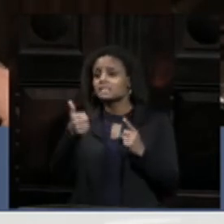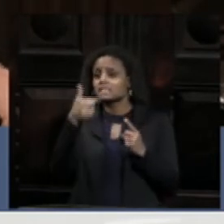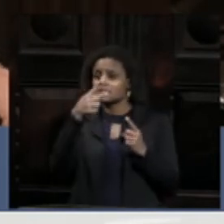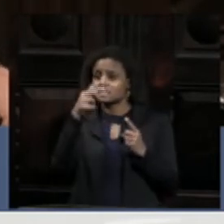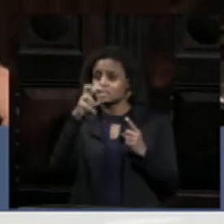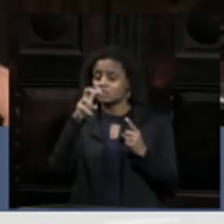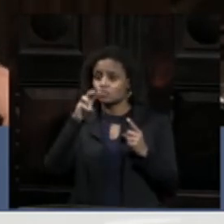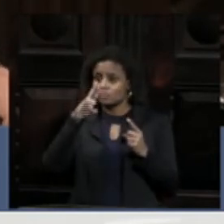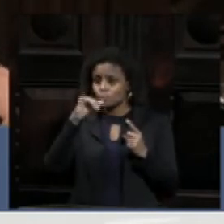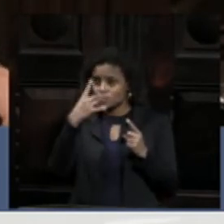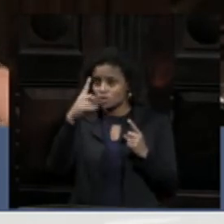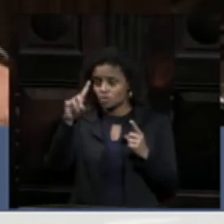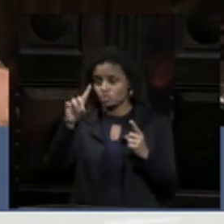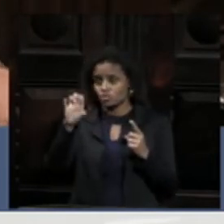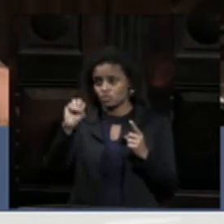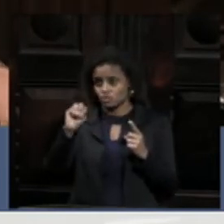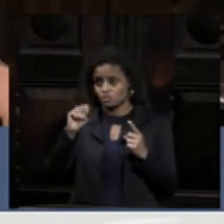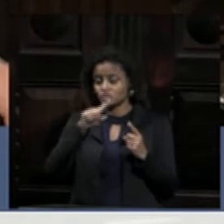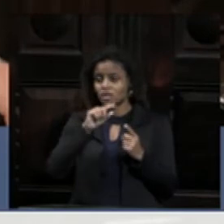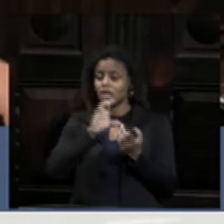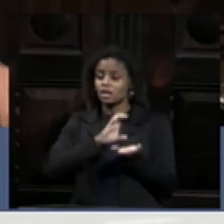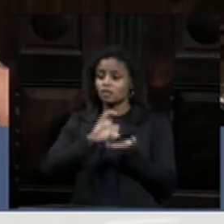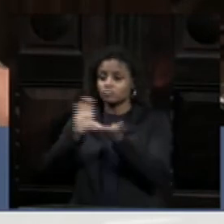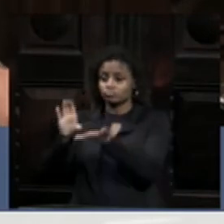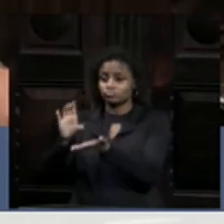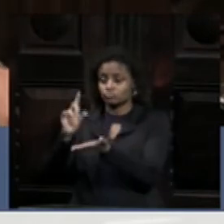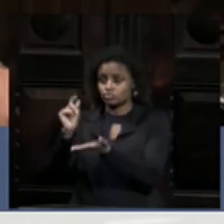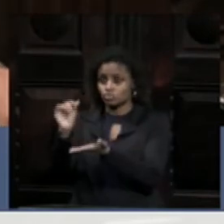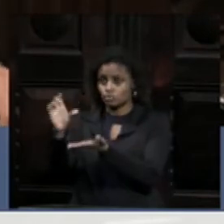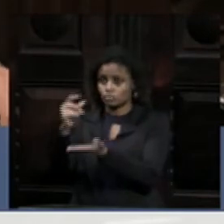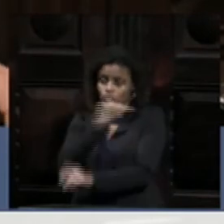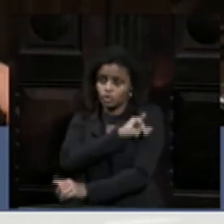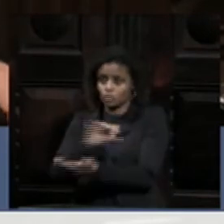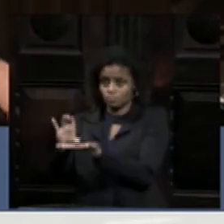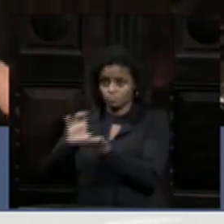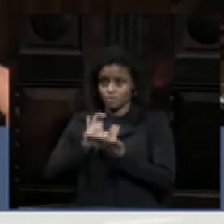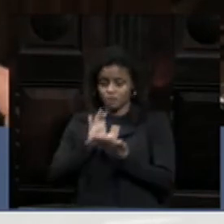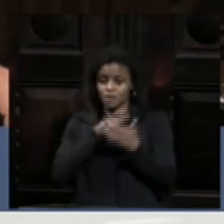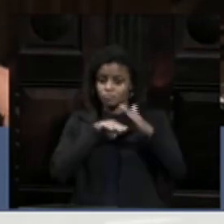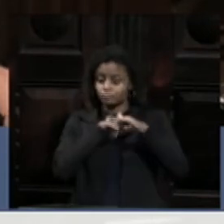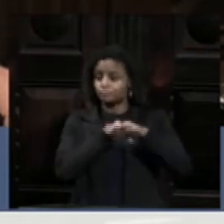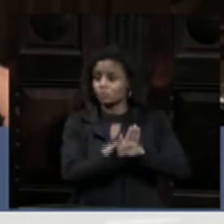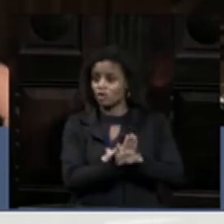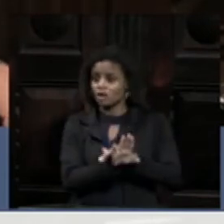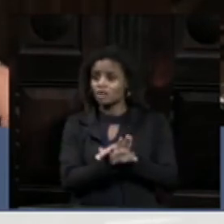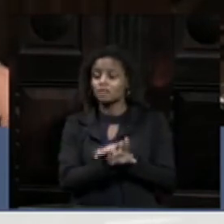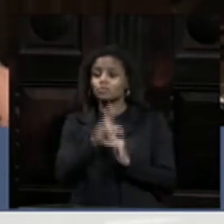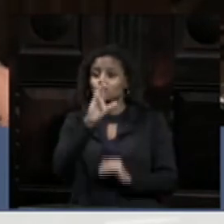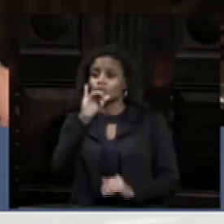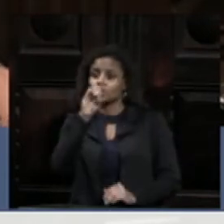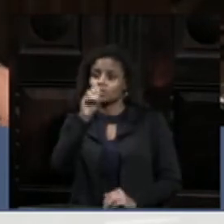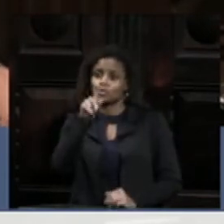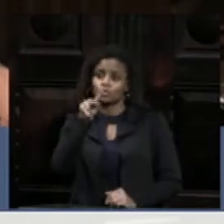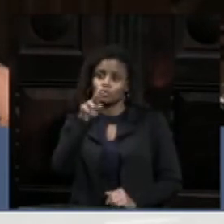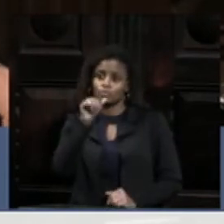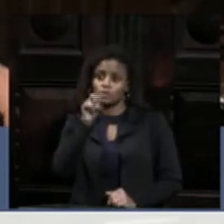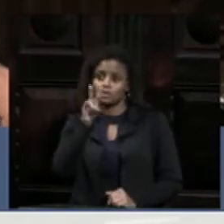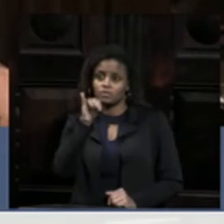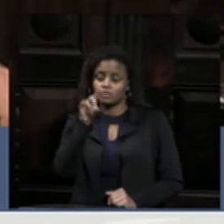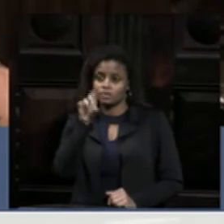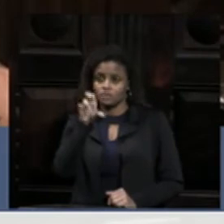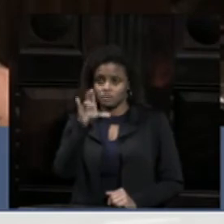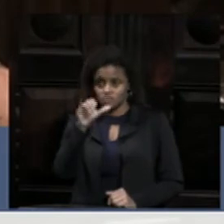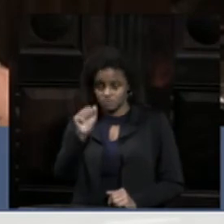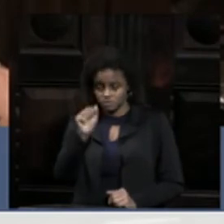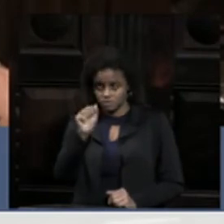milhões vá para o Fundo Único do Rio Previdência. Dois, sabem todas as senhoras